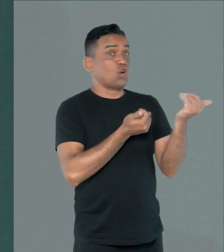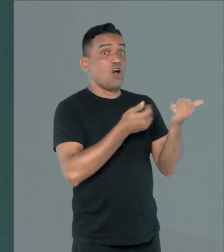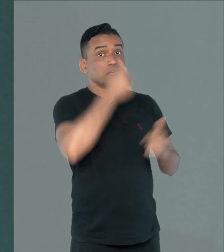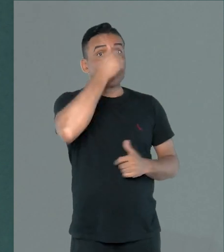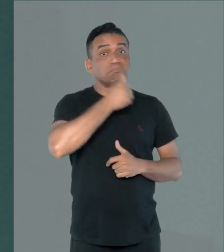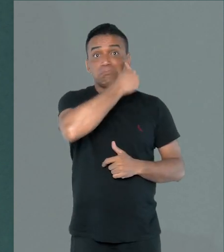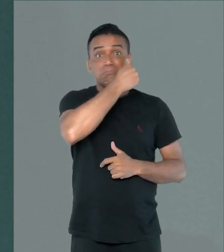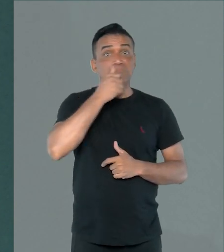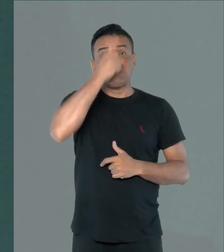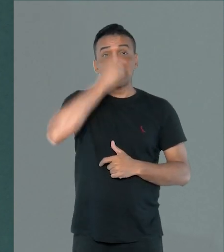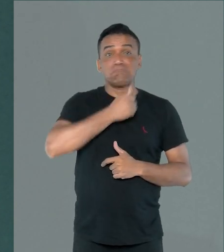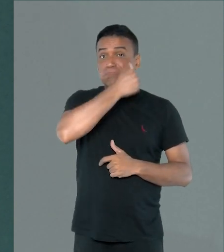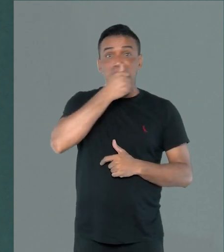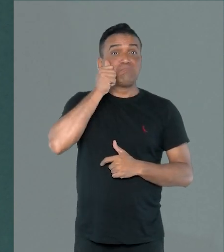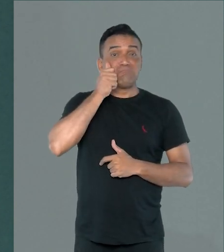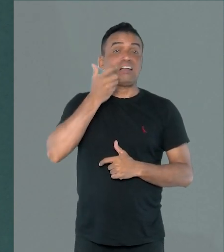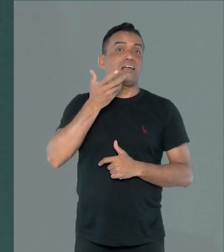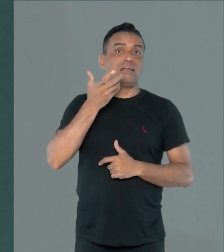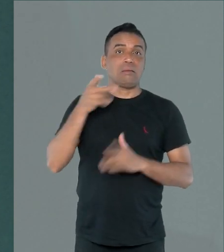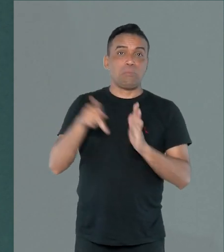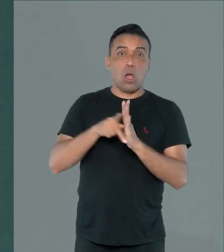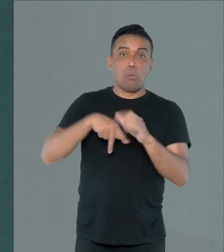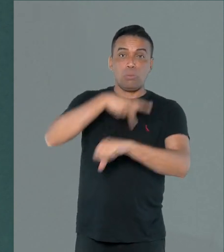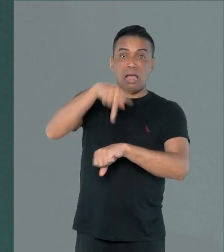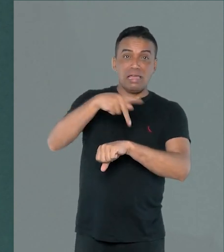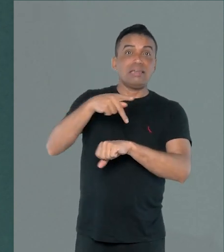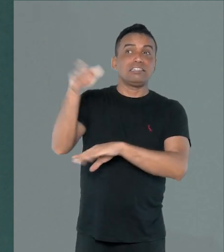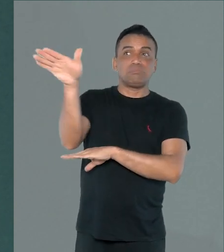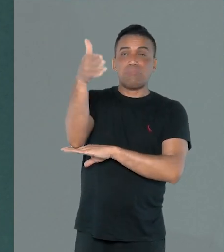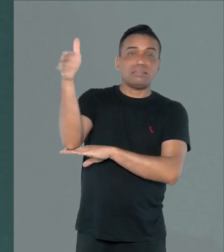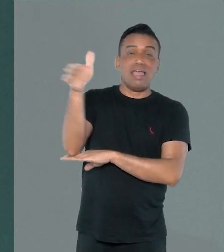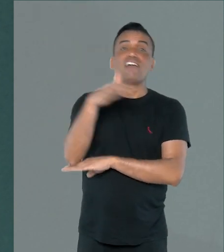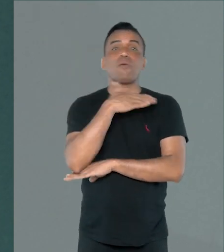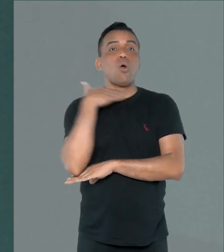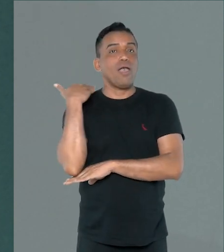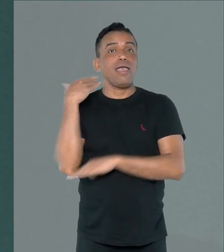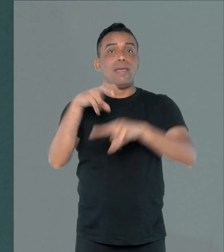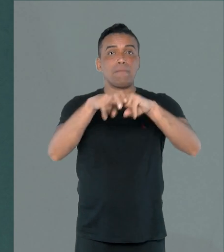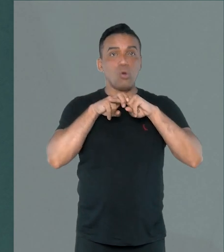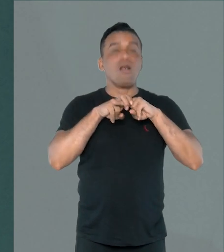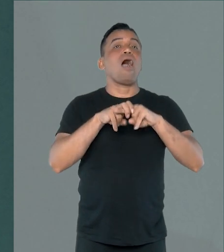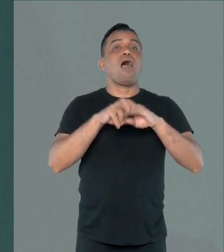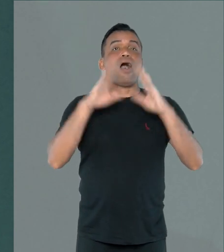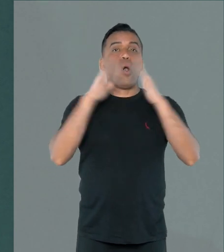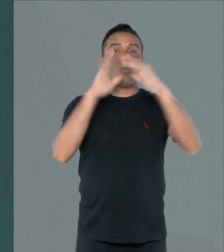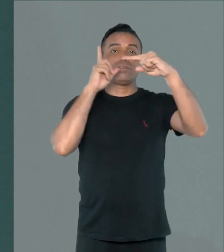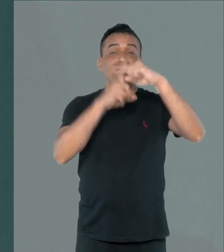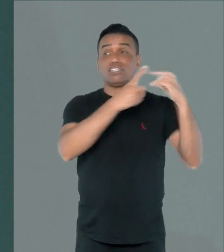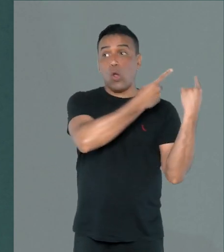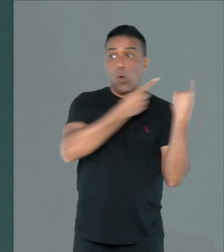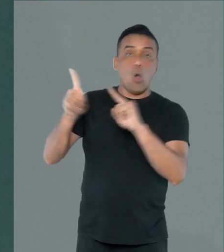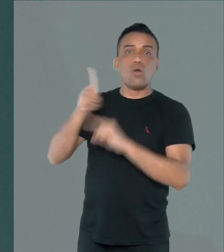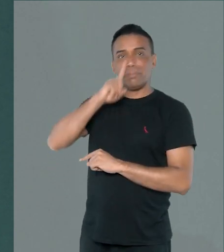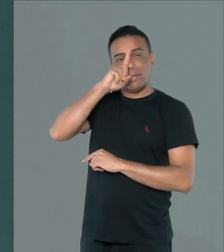vamos proteger a nossa bandeira, morrer pela igreja, contra o perigo que vem. A própria Princesa Isabel escreve contra os alemães.